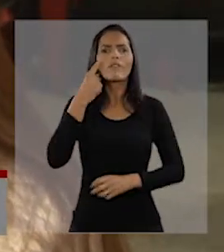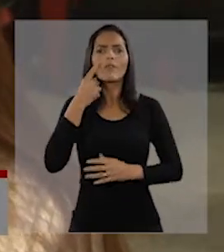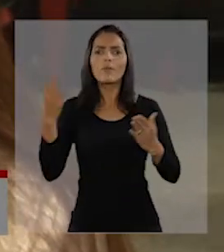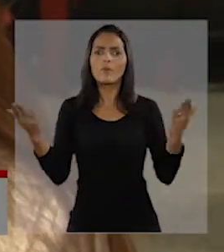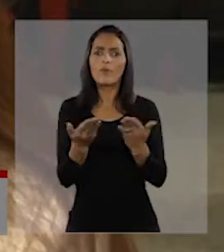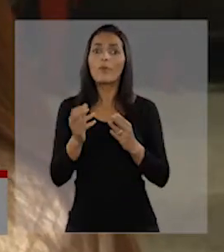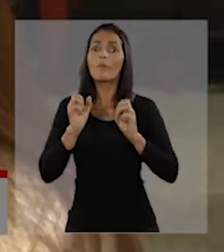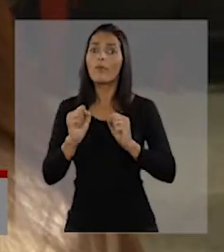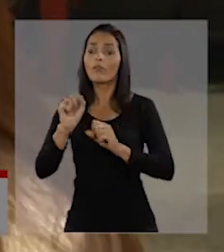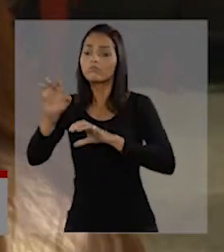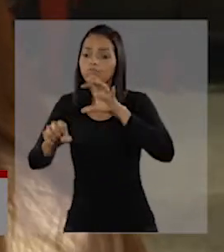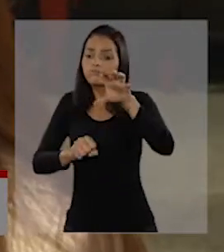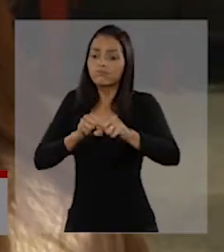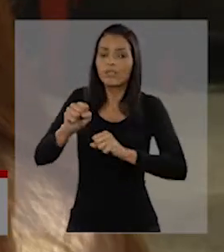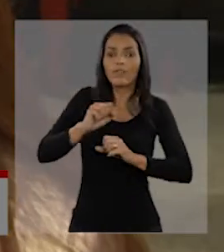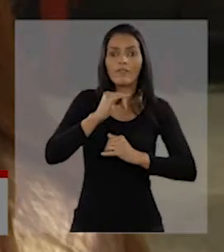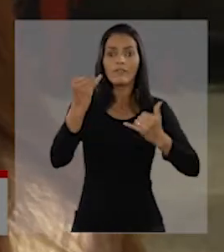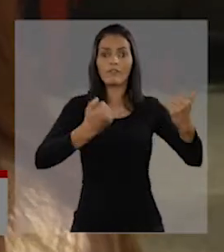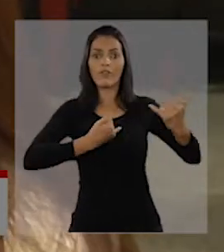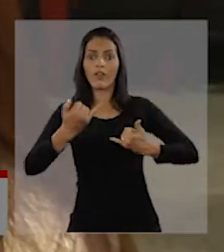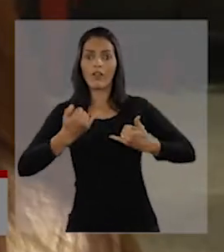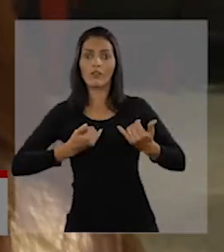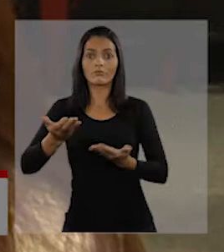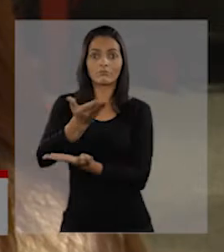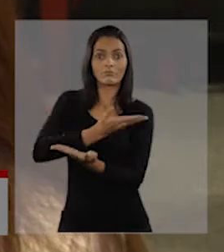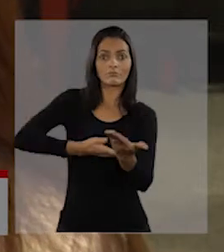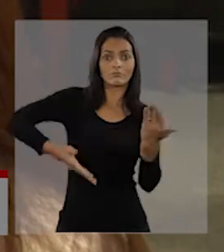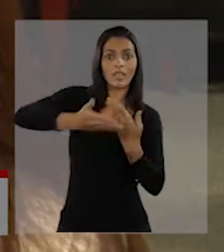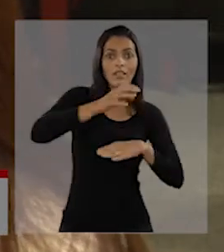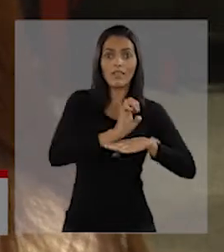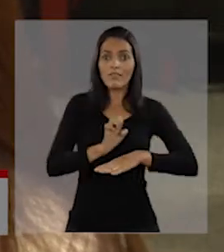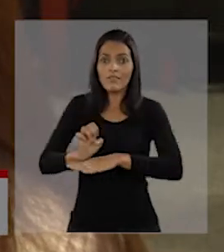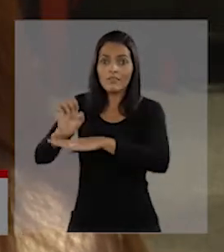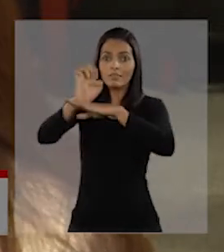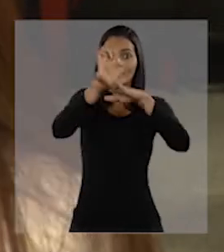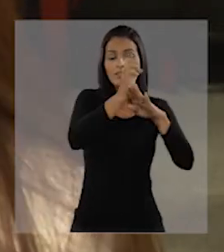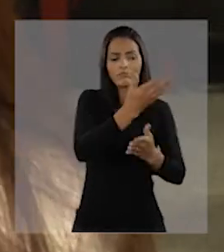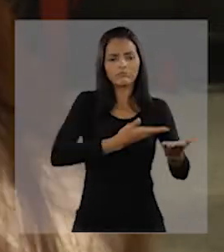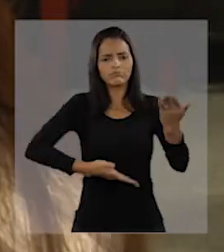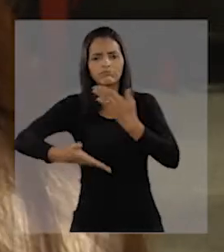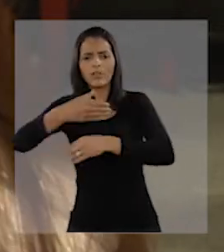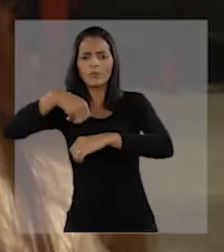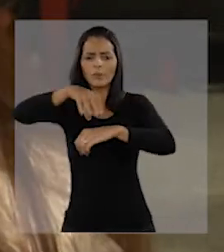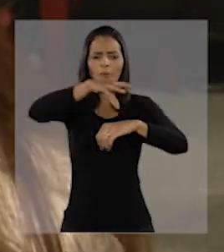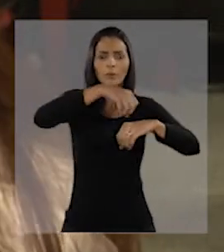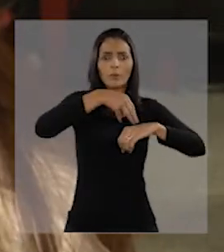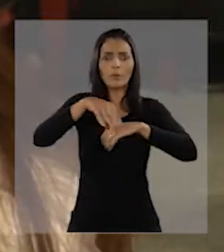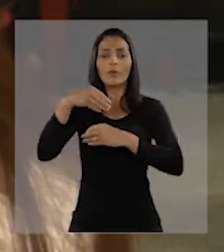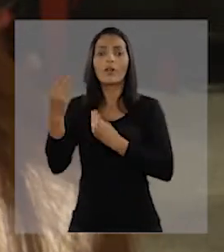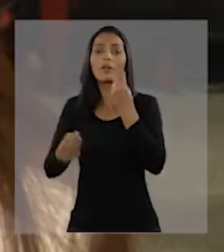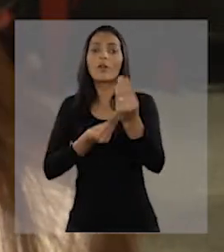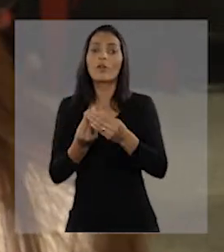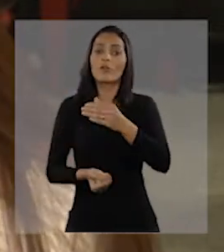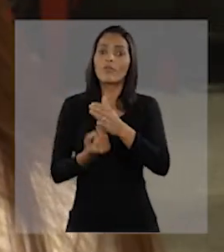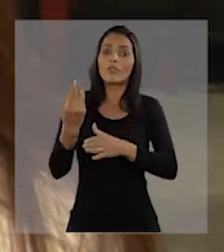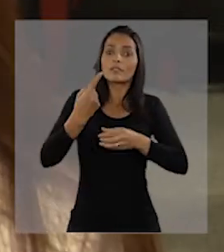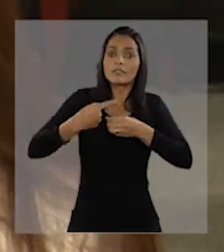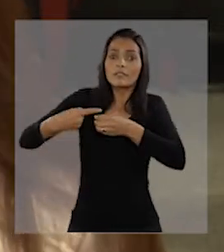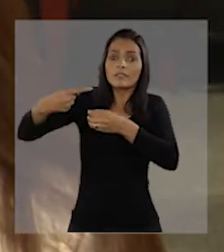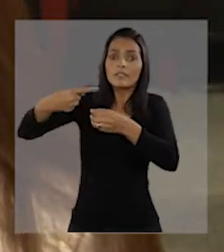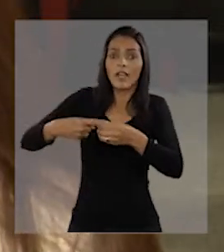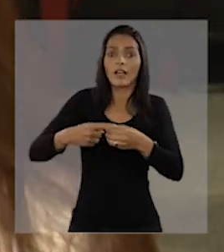poderemos buscar essas informações e essa interatividade entre os estados brasileiros para implementação nas nossas cidades,